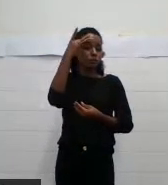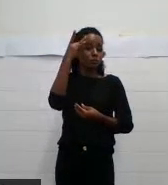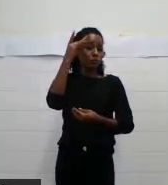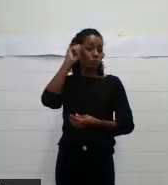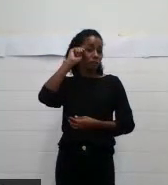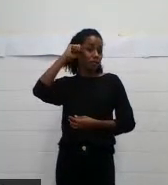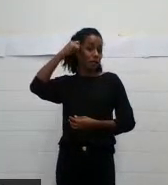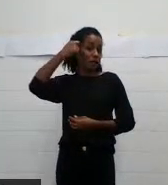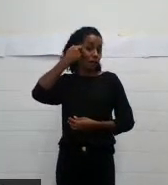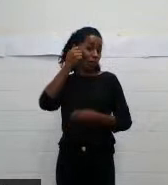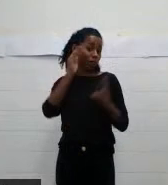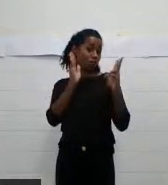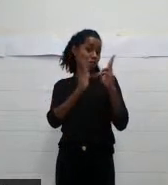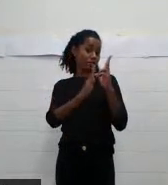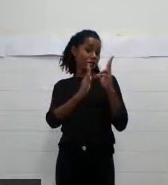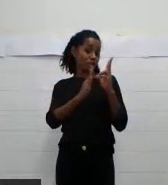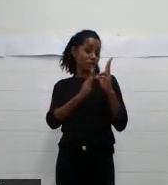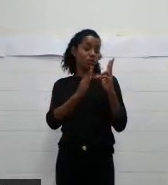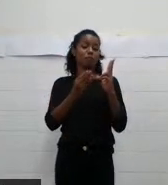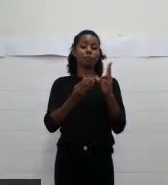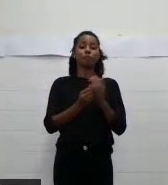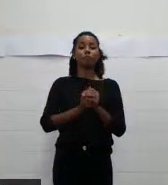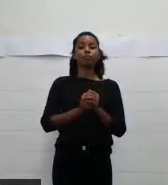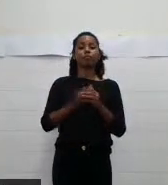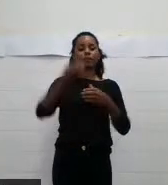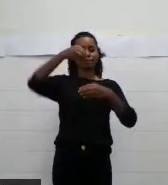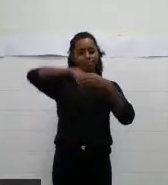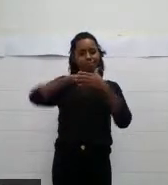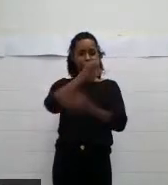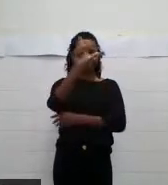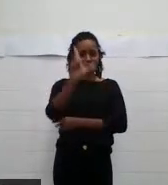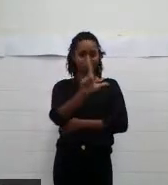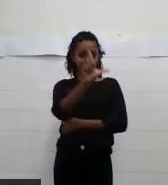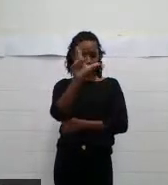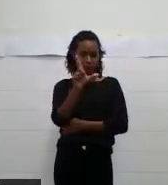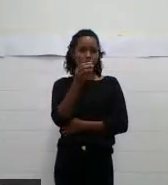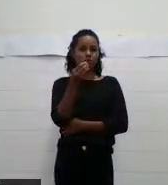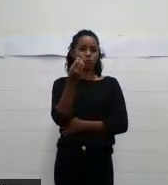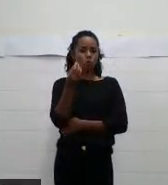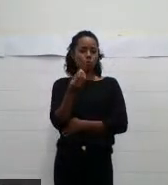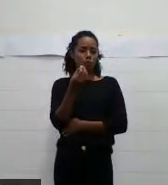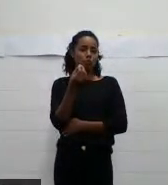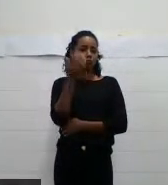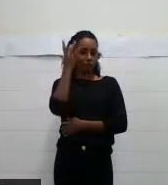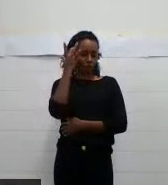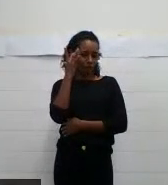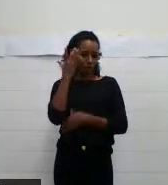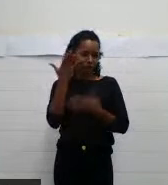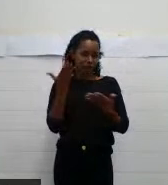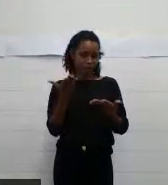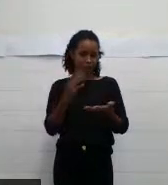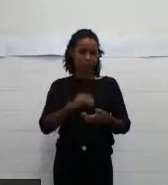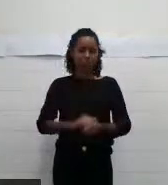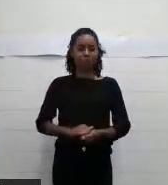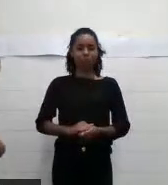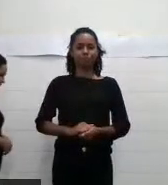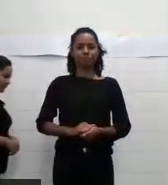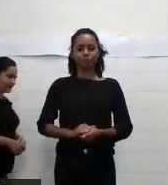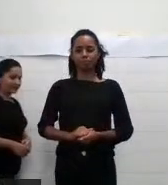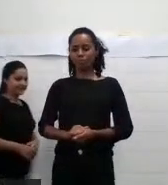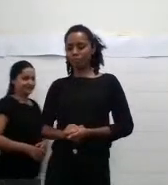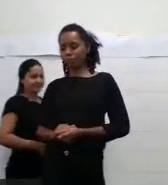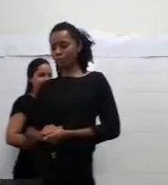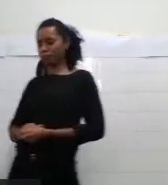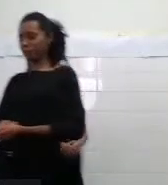agora dentro da literatura, tá? Bom, seria isso por ora. Certo,